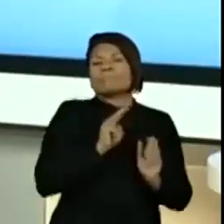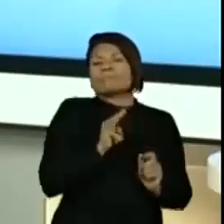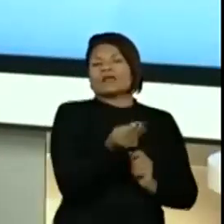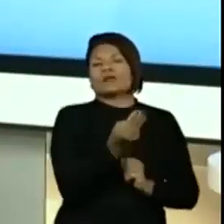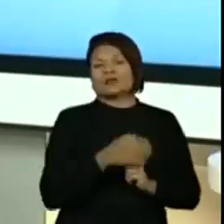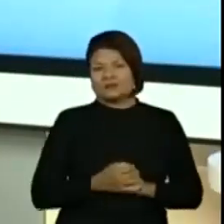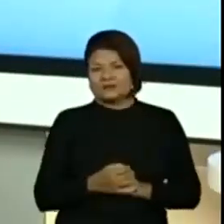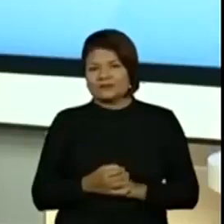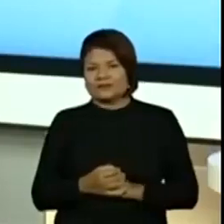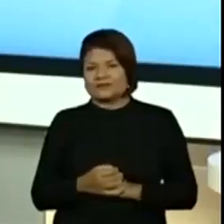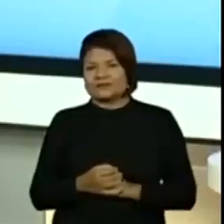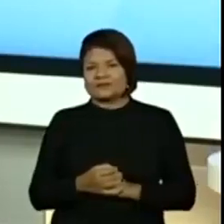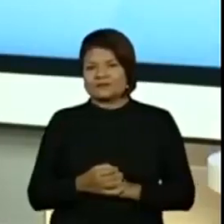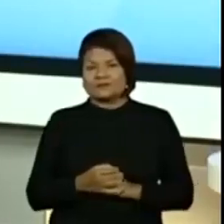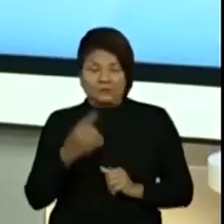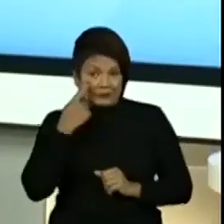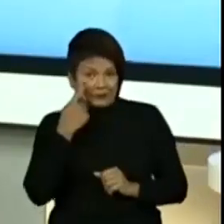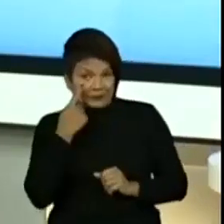milhões? Vamos ver?